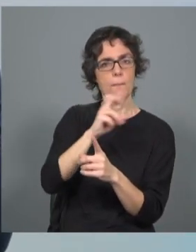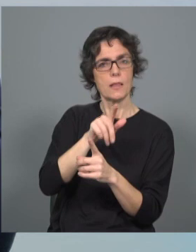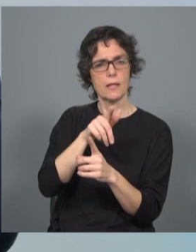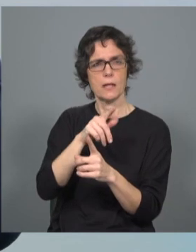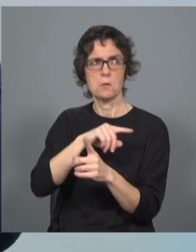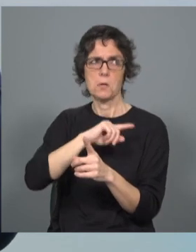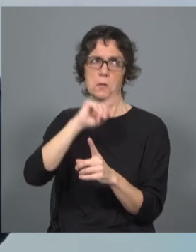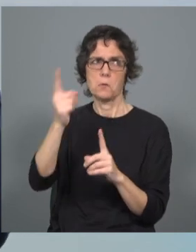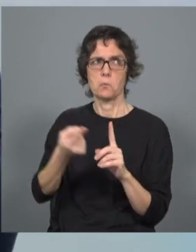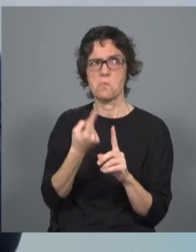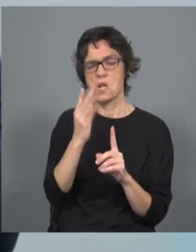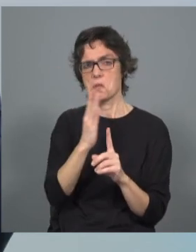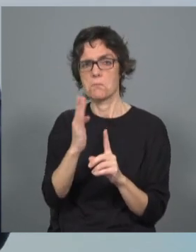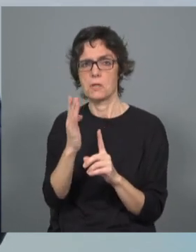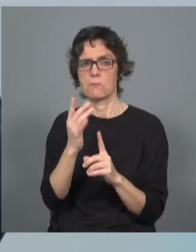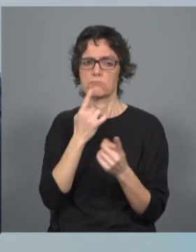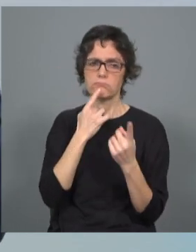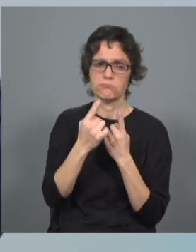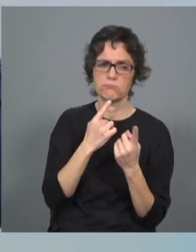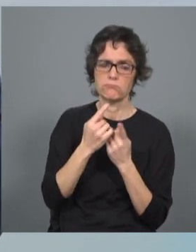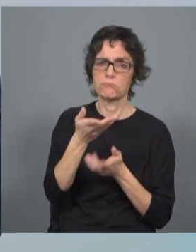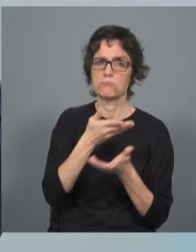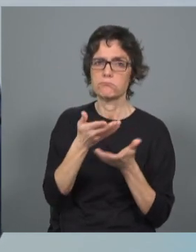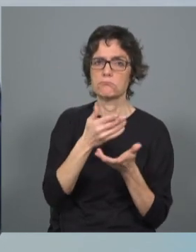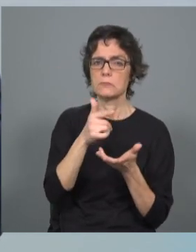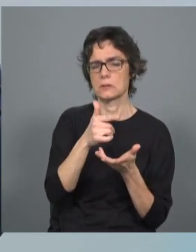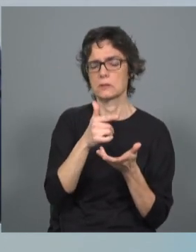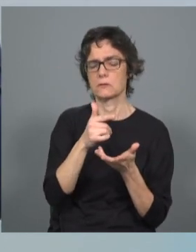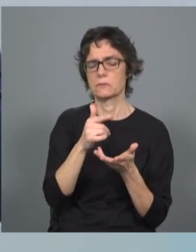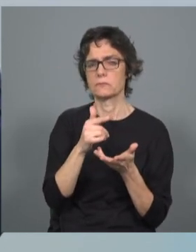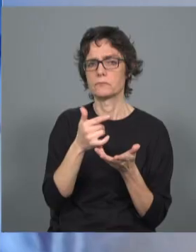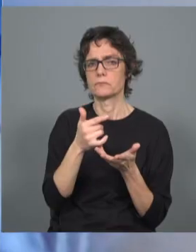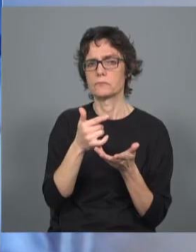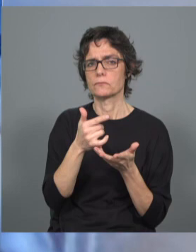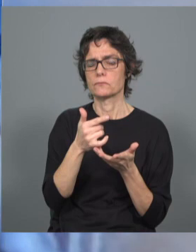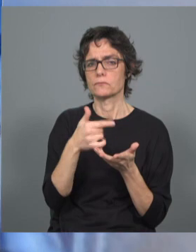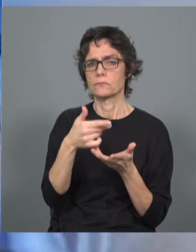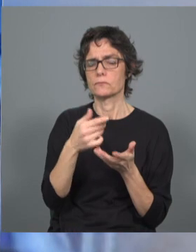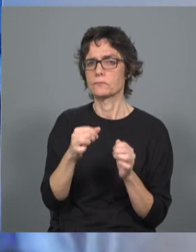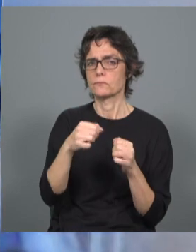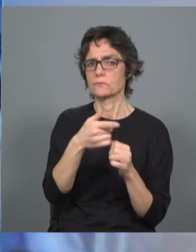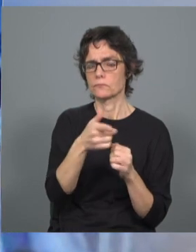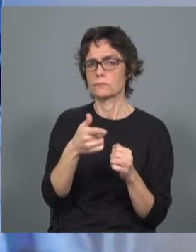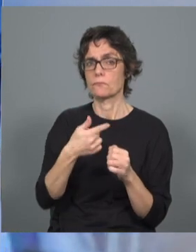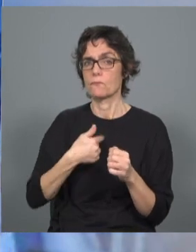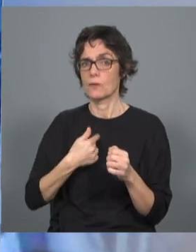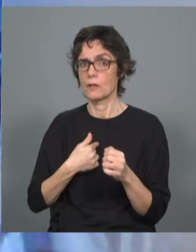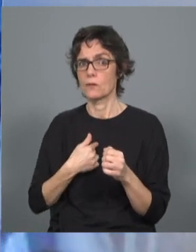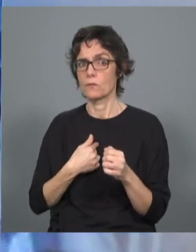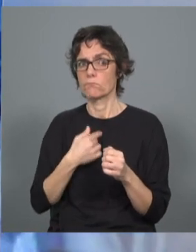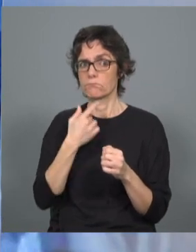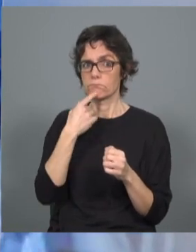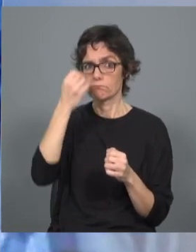e tal, de conversas que fui tendo com o Padre Zé Manel, até que de facto chegámos os dois um bocadinho aqui à conclusão, ou se calhar eu discerni e o Padre Zé